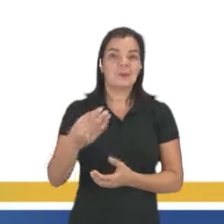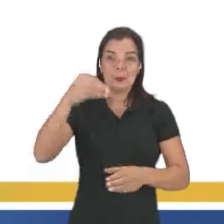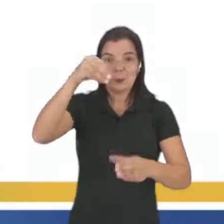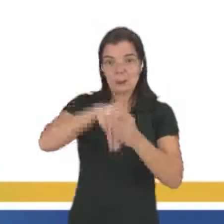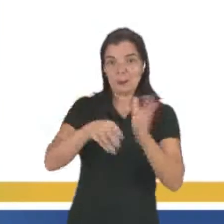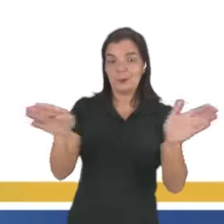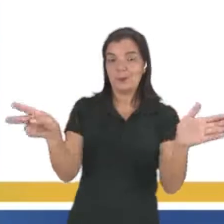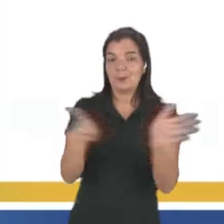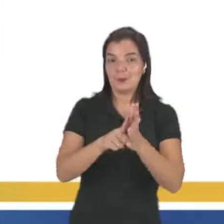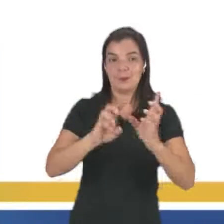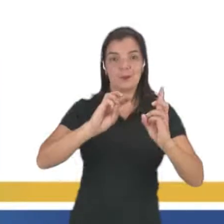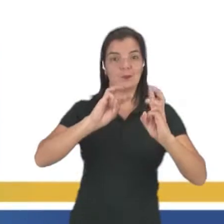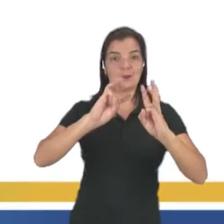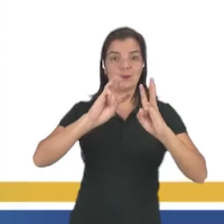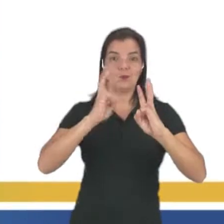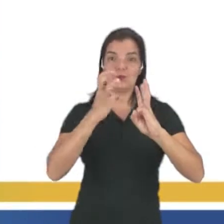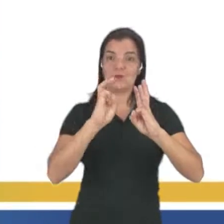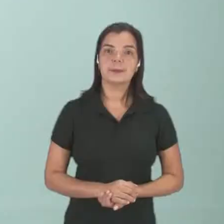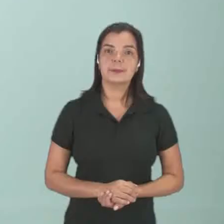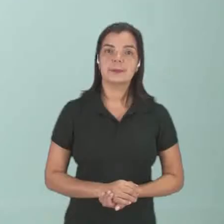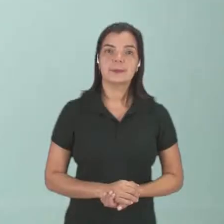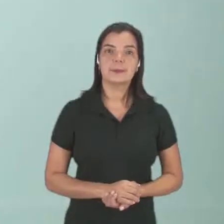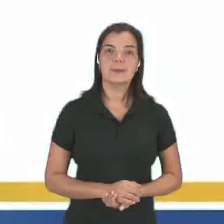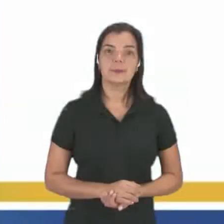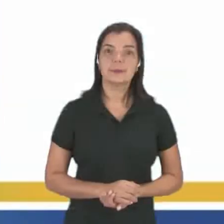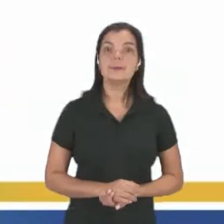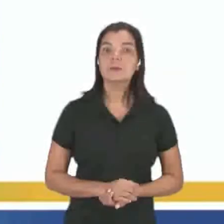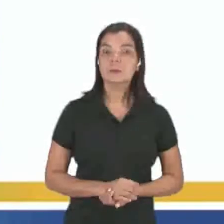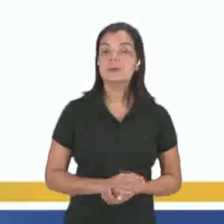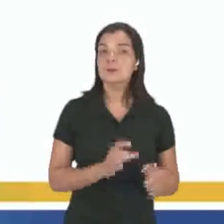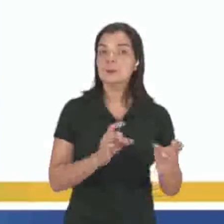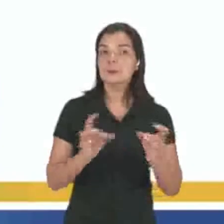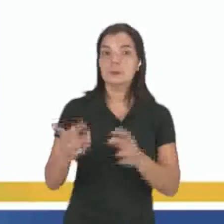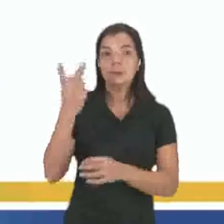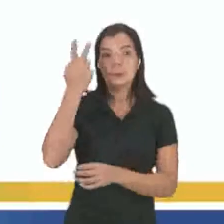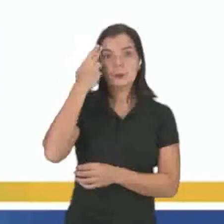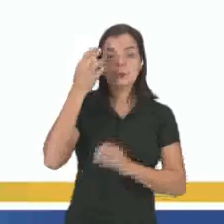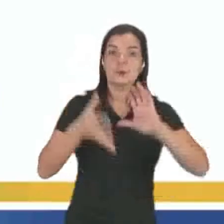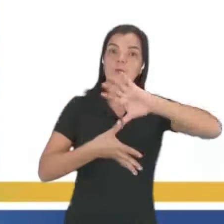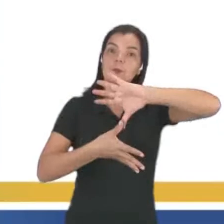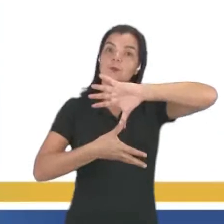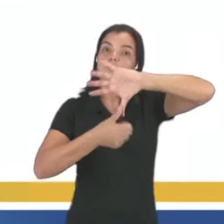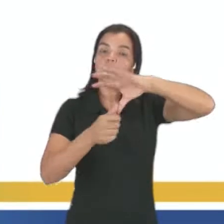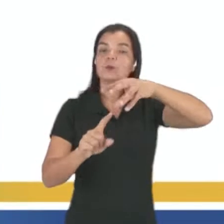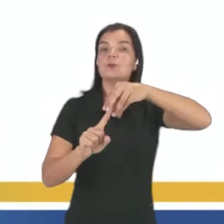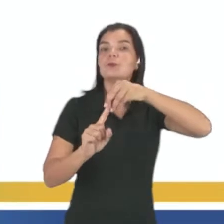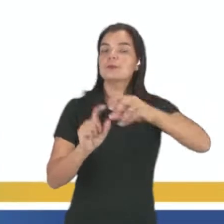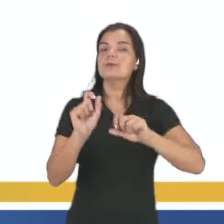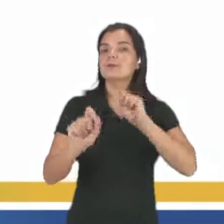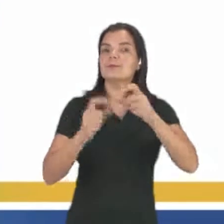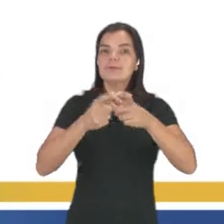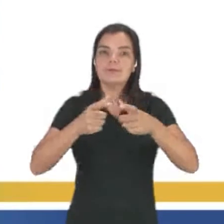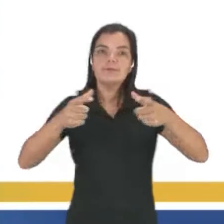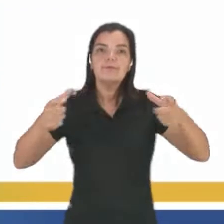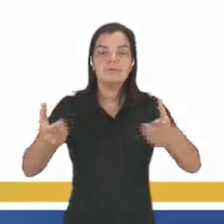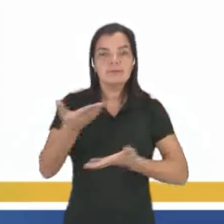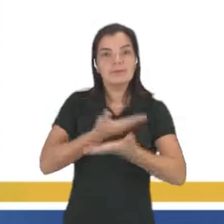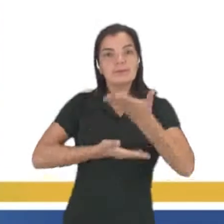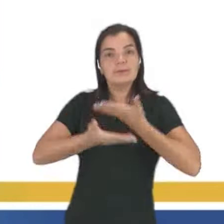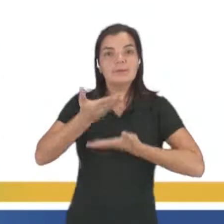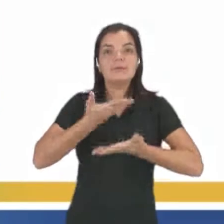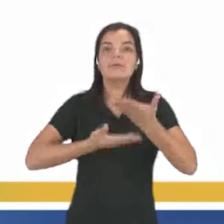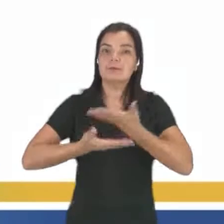membro oficial do Mercosul. No Mercado Comum do Sul, o objetivo é ampliar as